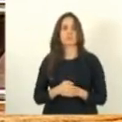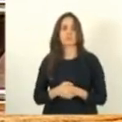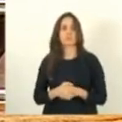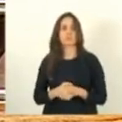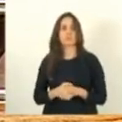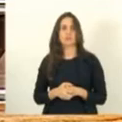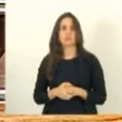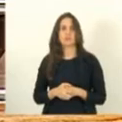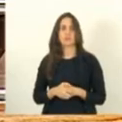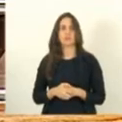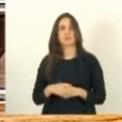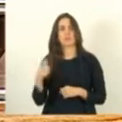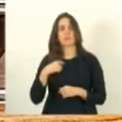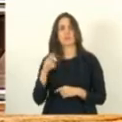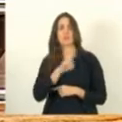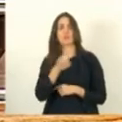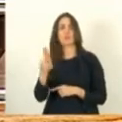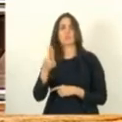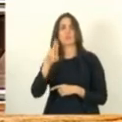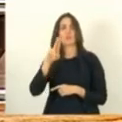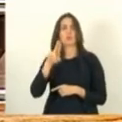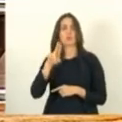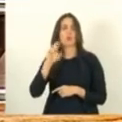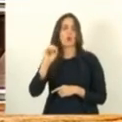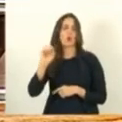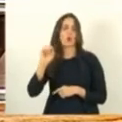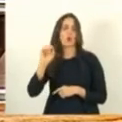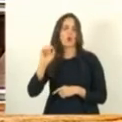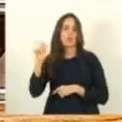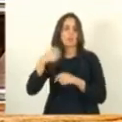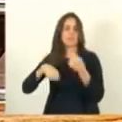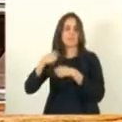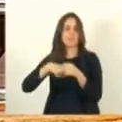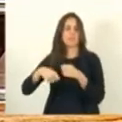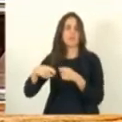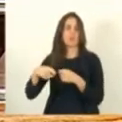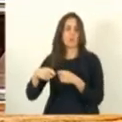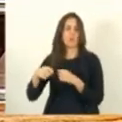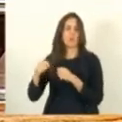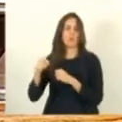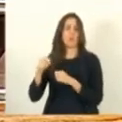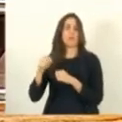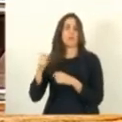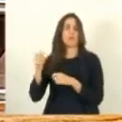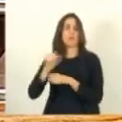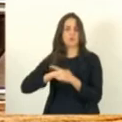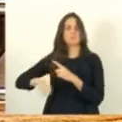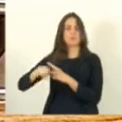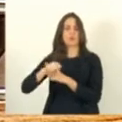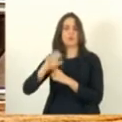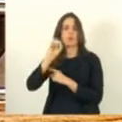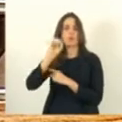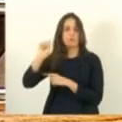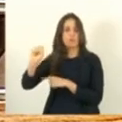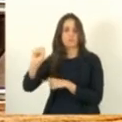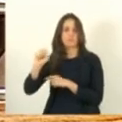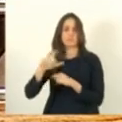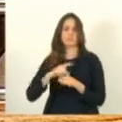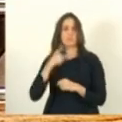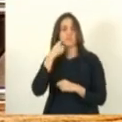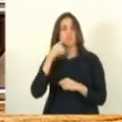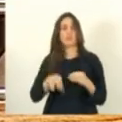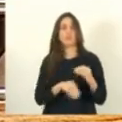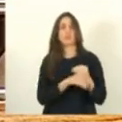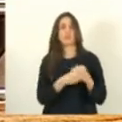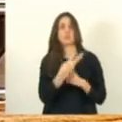que teoricamente eles são, para mostrar que eles têm feito um trabalho. Eu vi que tem um aditivo aqui de 38